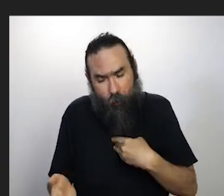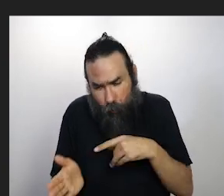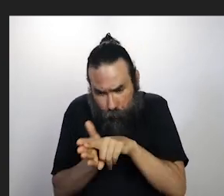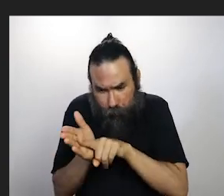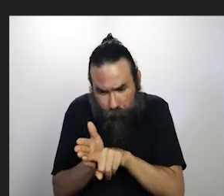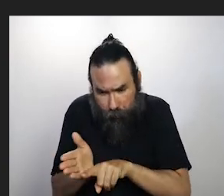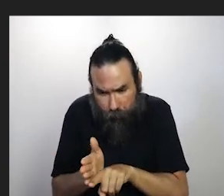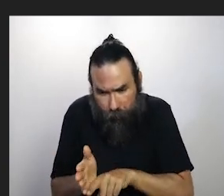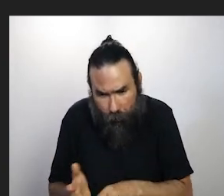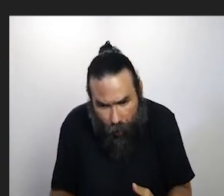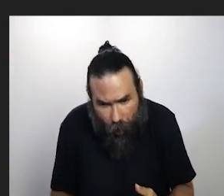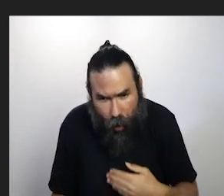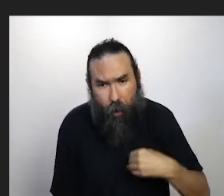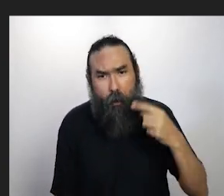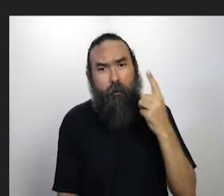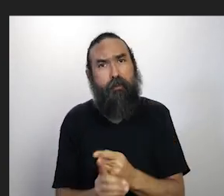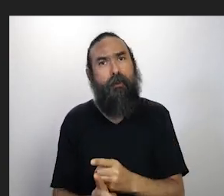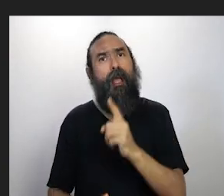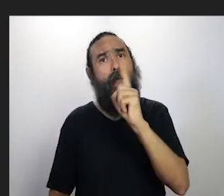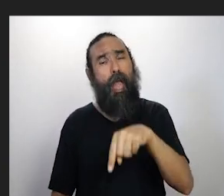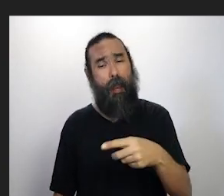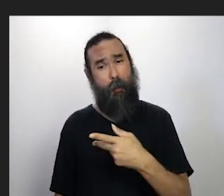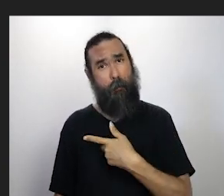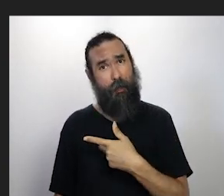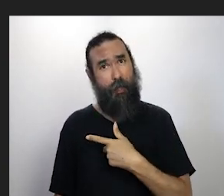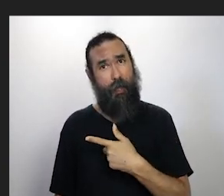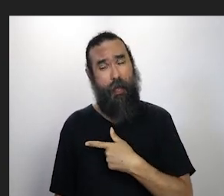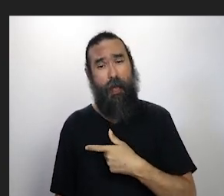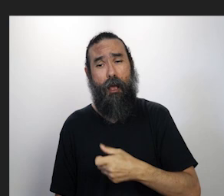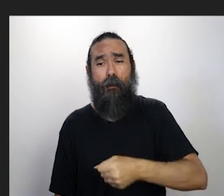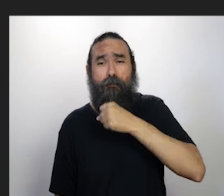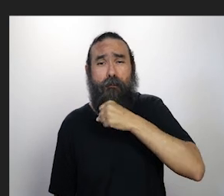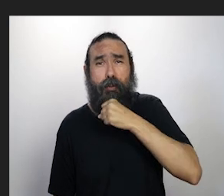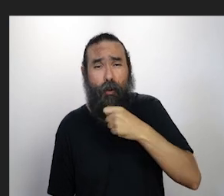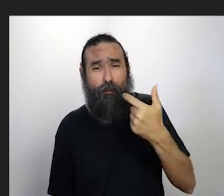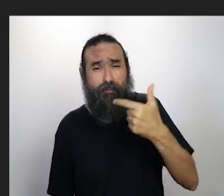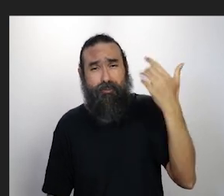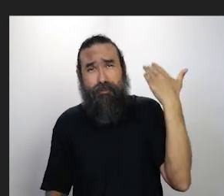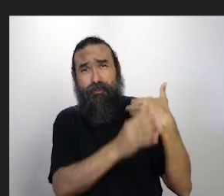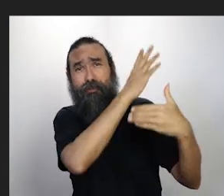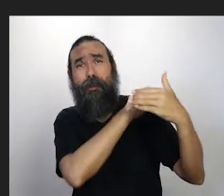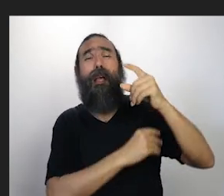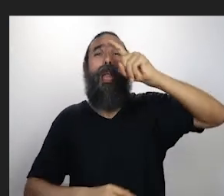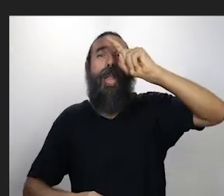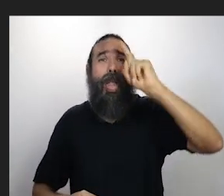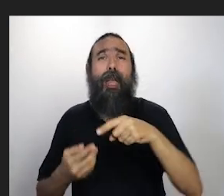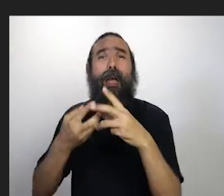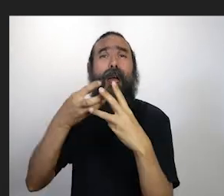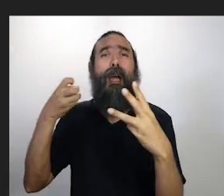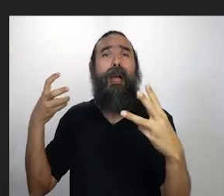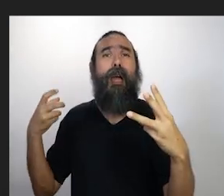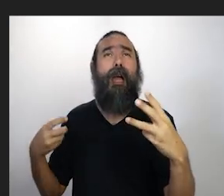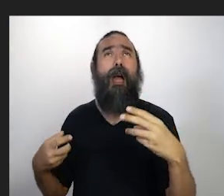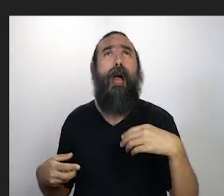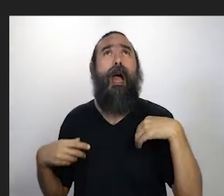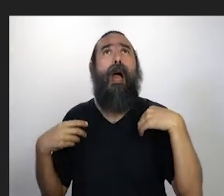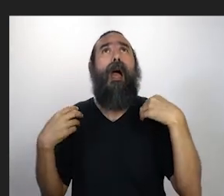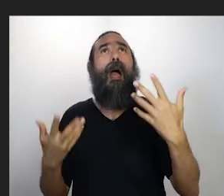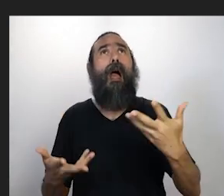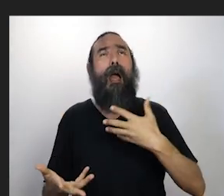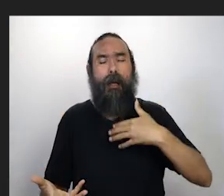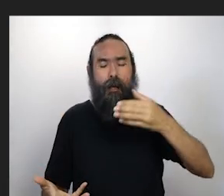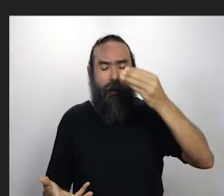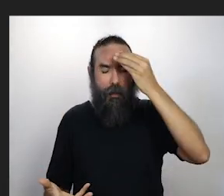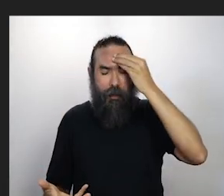né? Comunidade Cariri Xocó. Então, fiquei muito emocionada, porque eu acho que tudo se encaixou, assim, a minha conexão